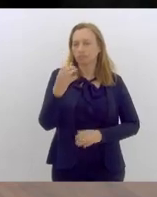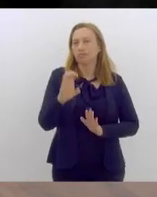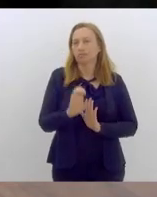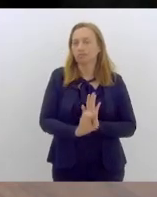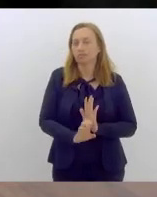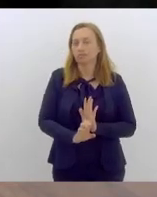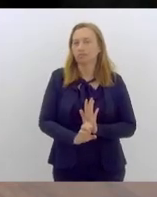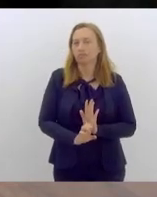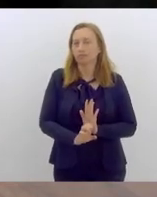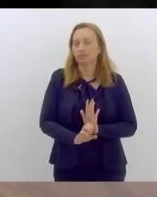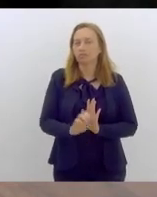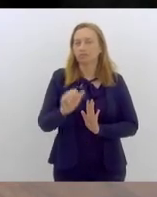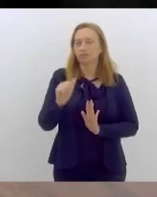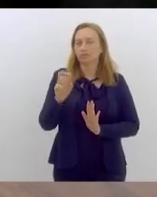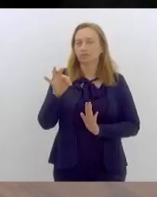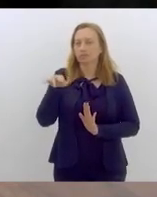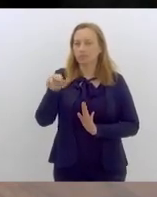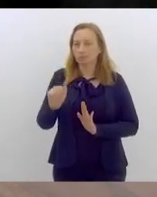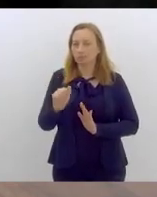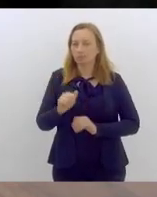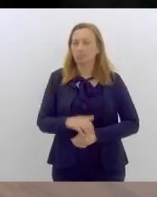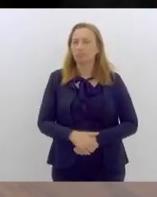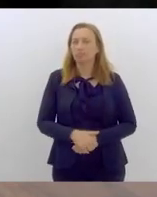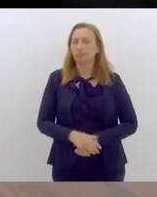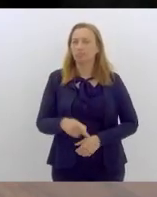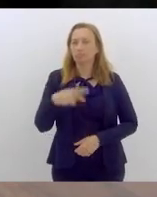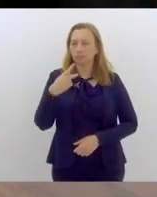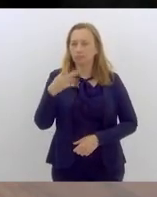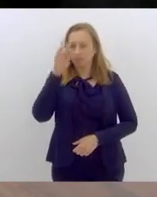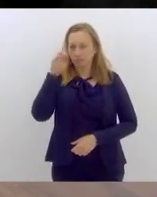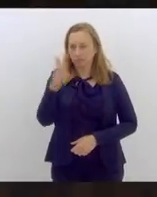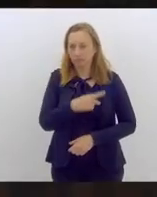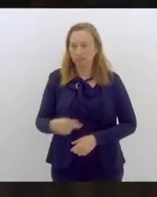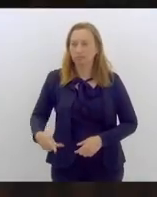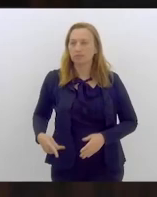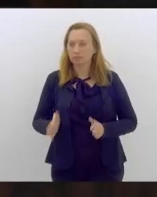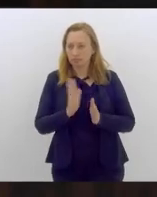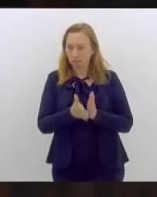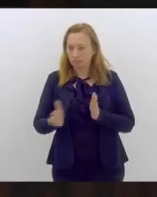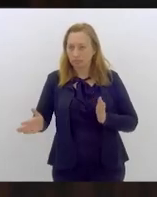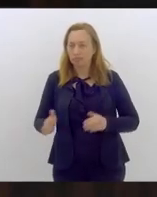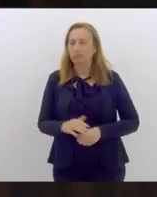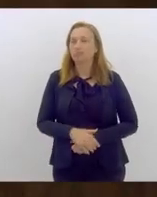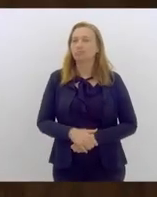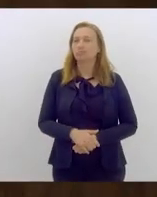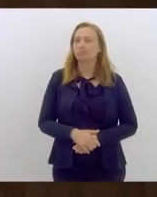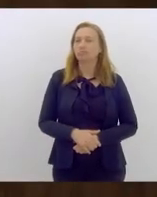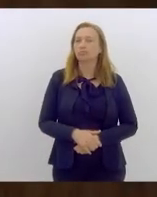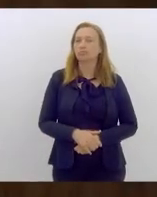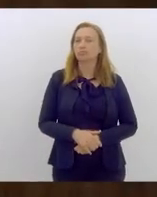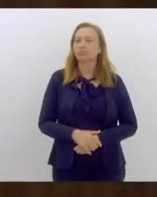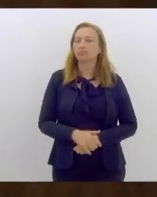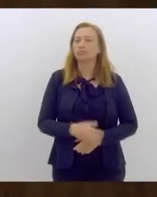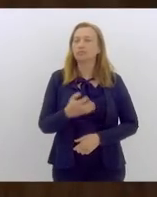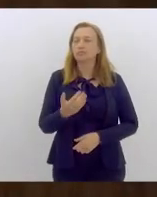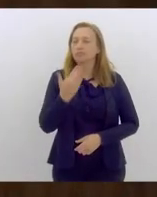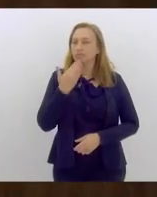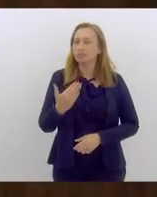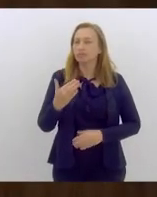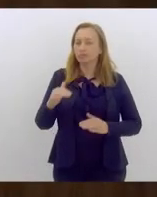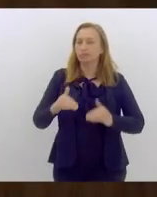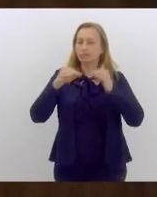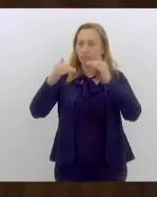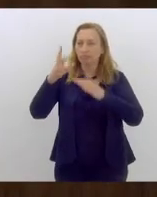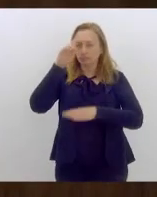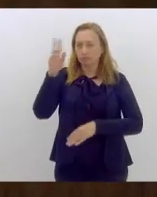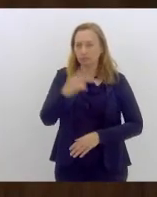emenda aditiva. É o parecer, senhor presidente. Questão de ordem. Questão de ordem. Pois não. Queria solicitar a Vossa Excelência. Que